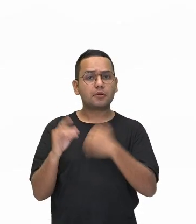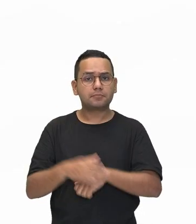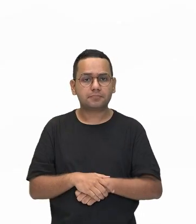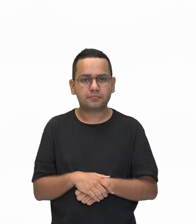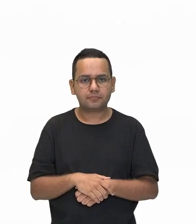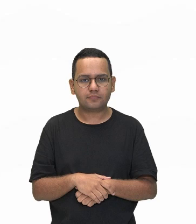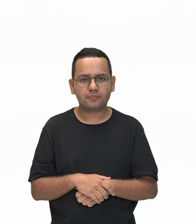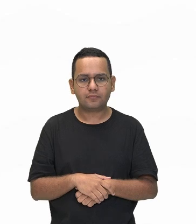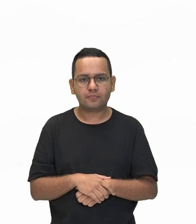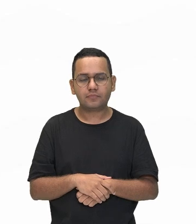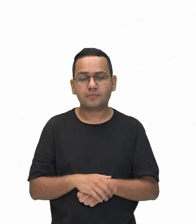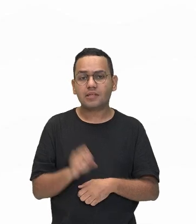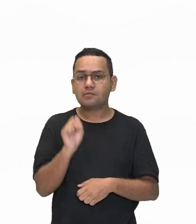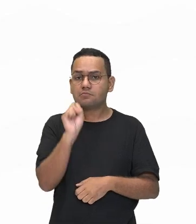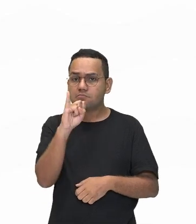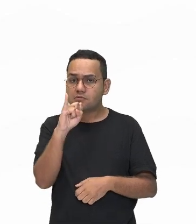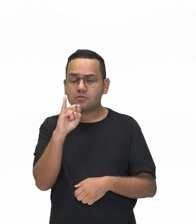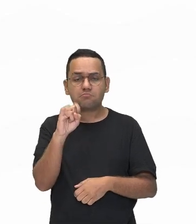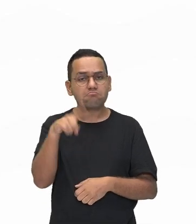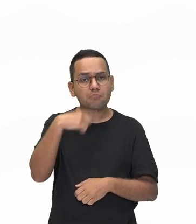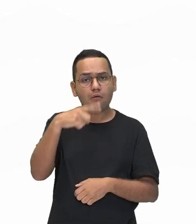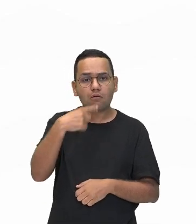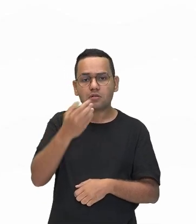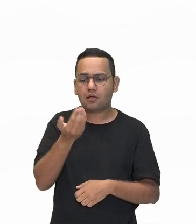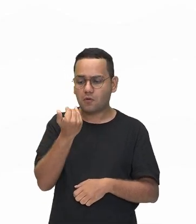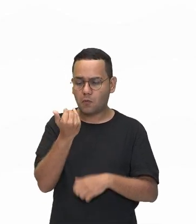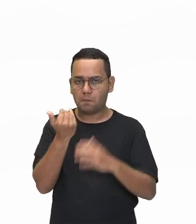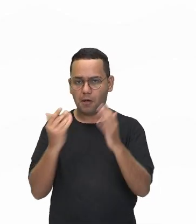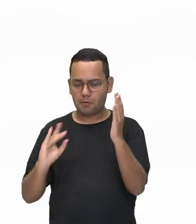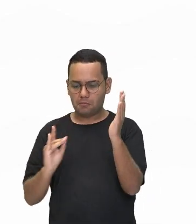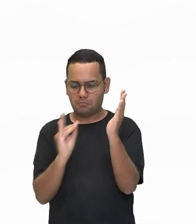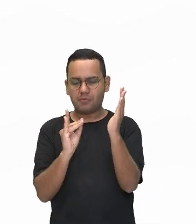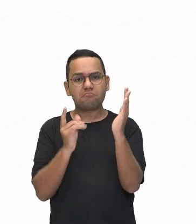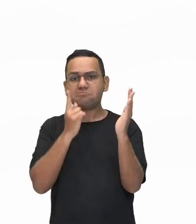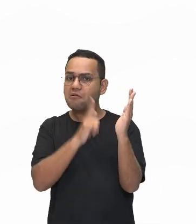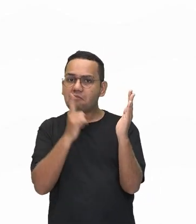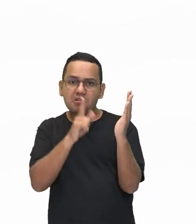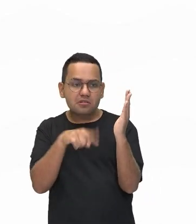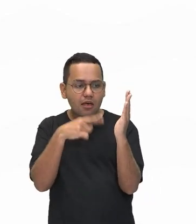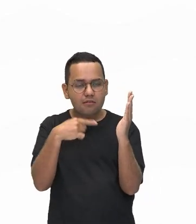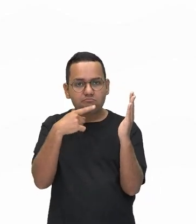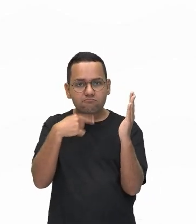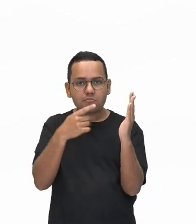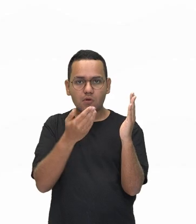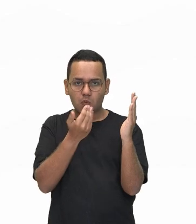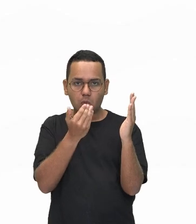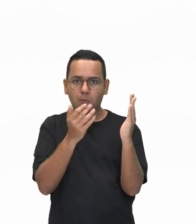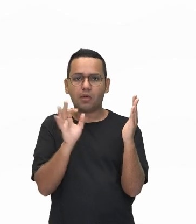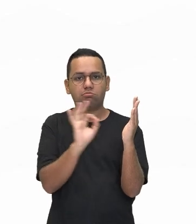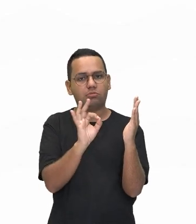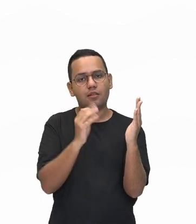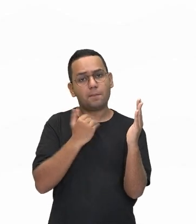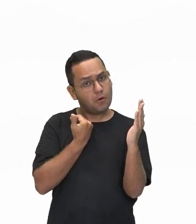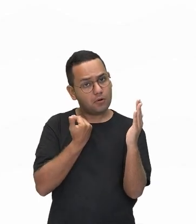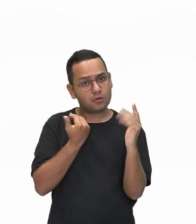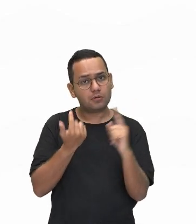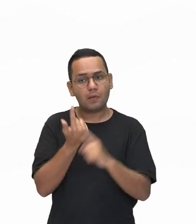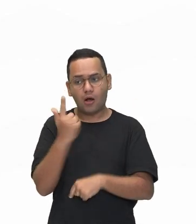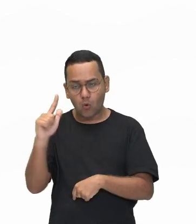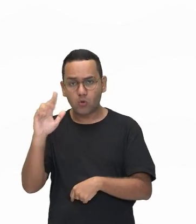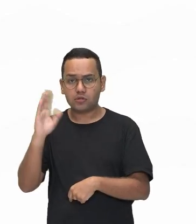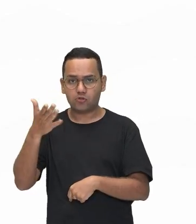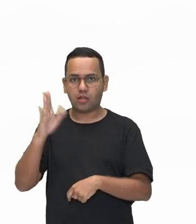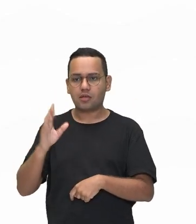comer porque não tem genética de altura, ela morre. E a outra que é alta sobrevive. Então, assim,